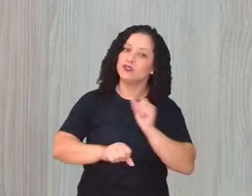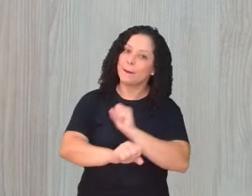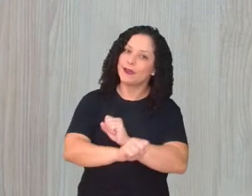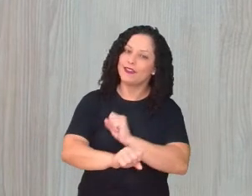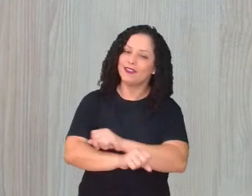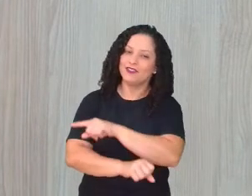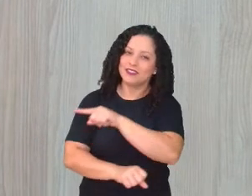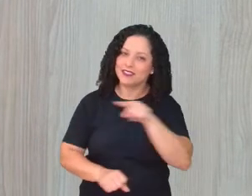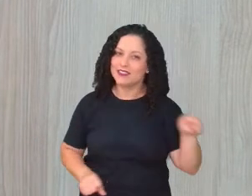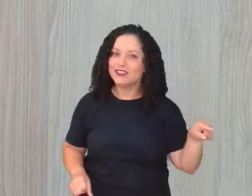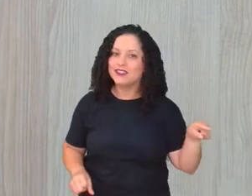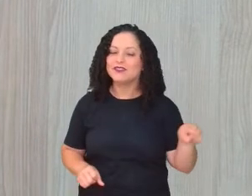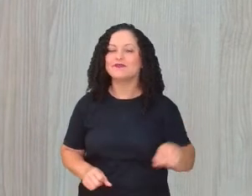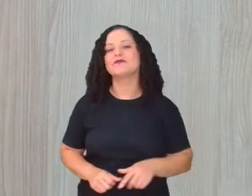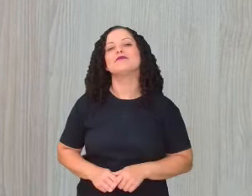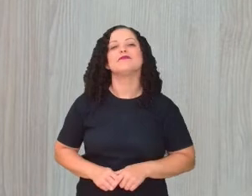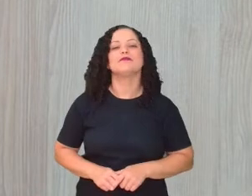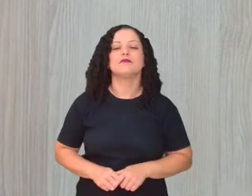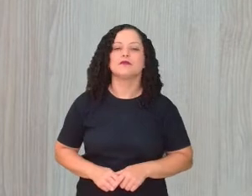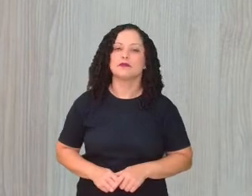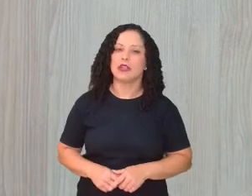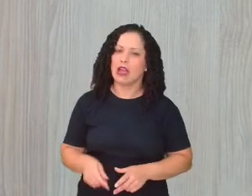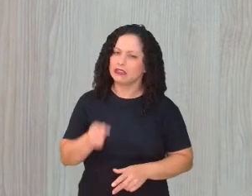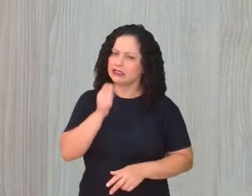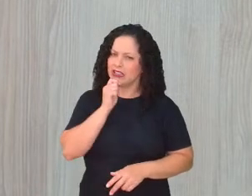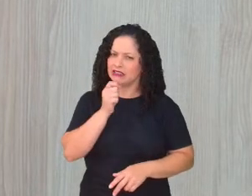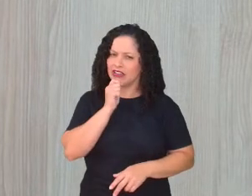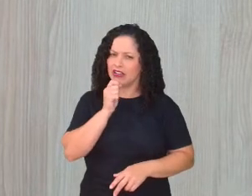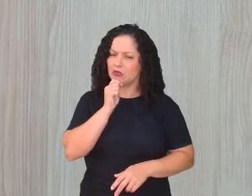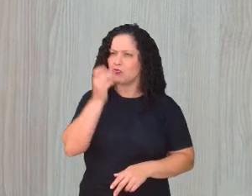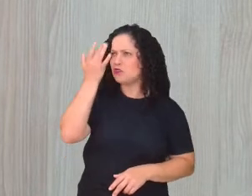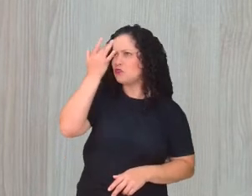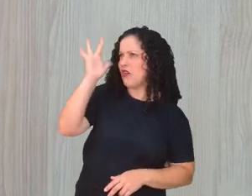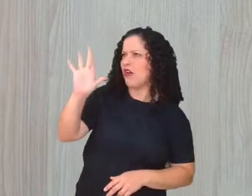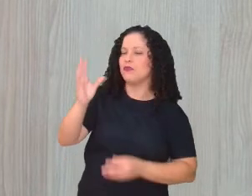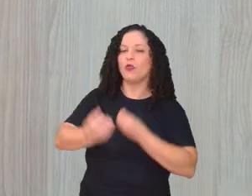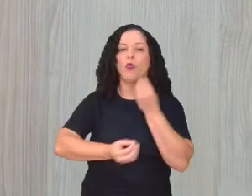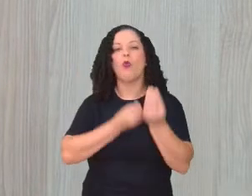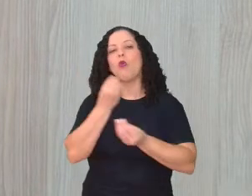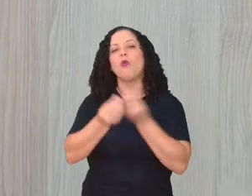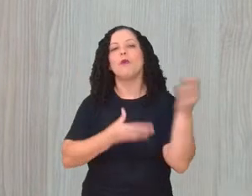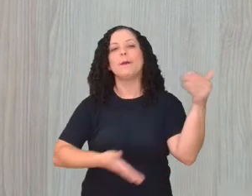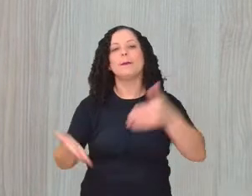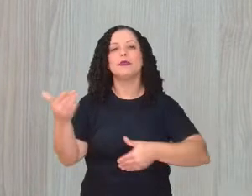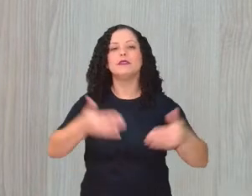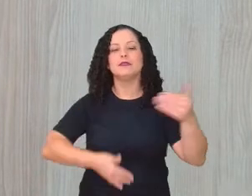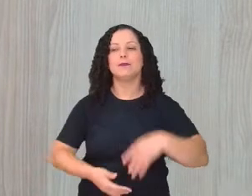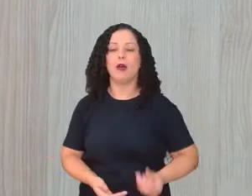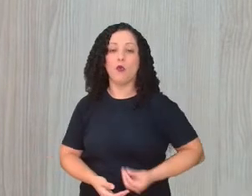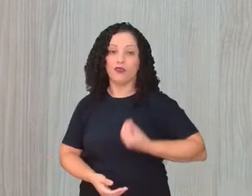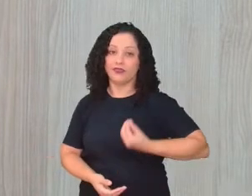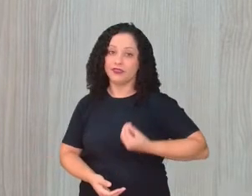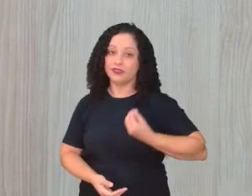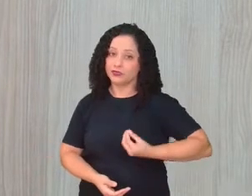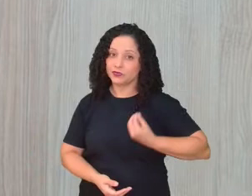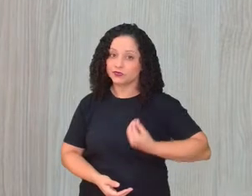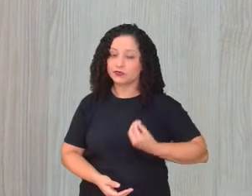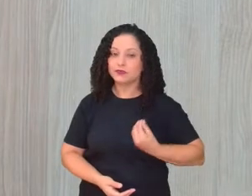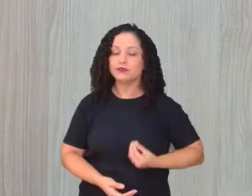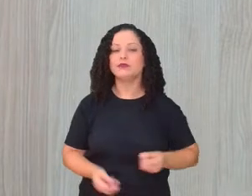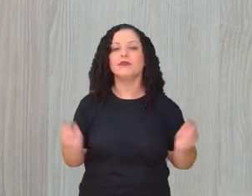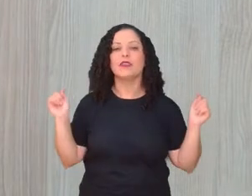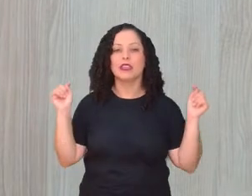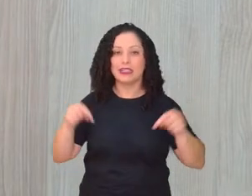participação de vocês, certo? E se você ainda não sabe como interagir aqui ao vivo com a gente, é,